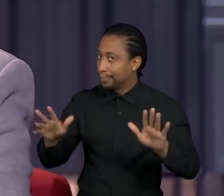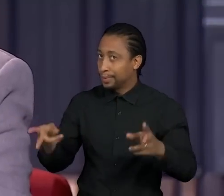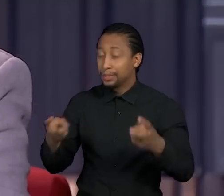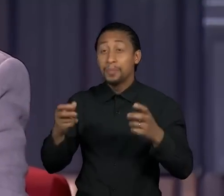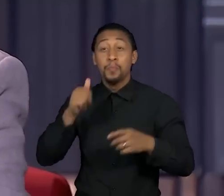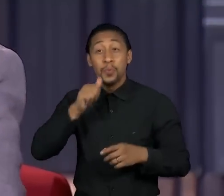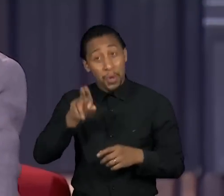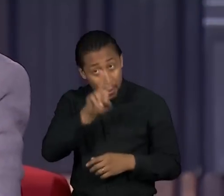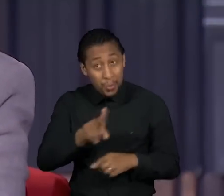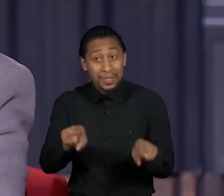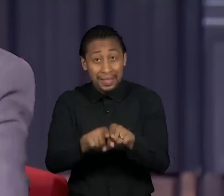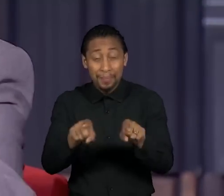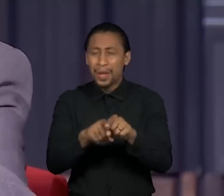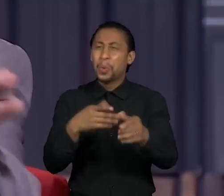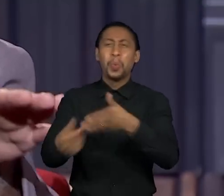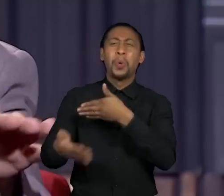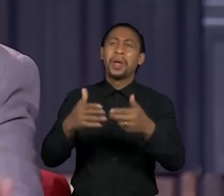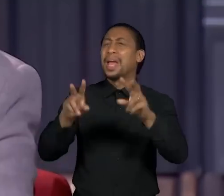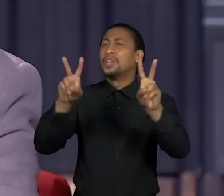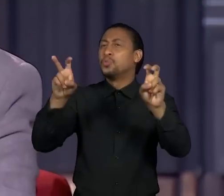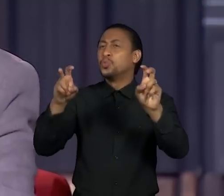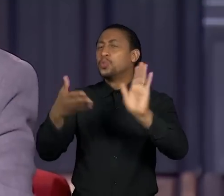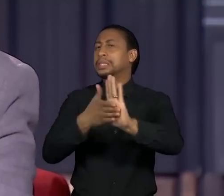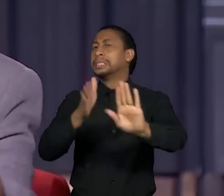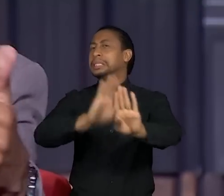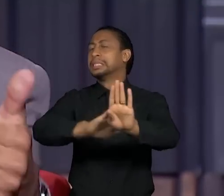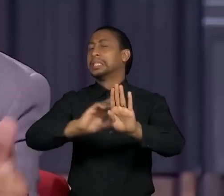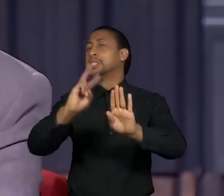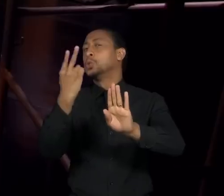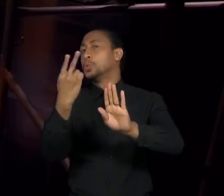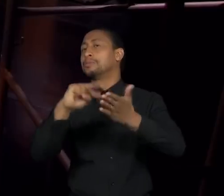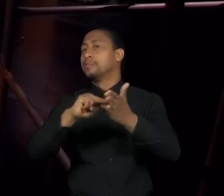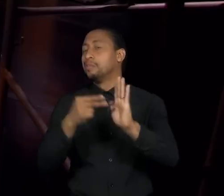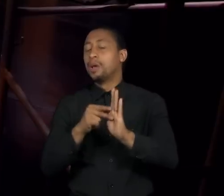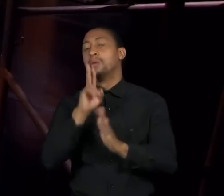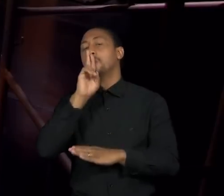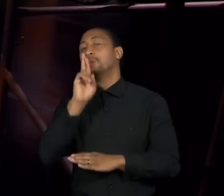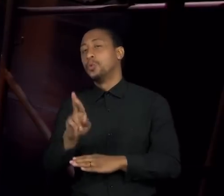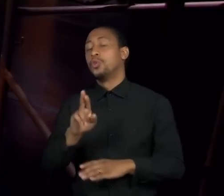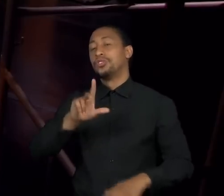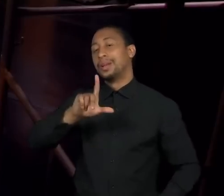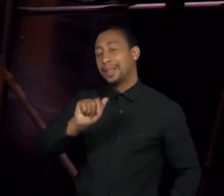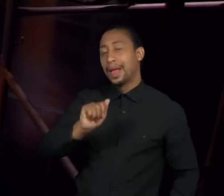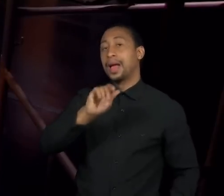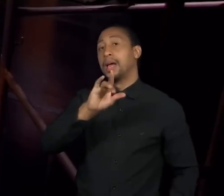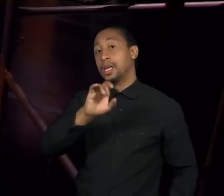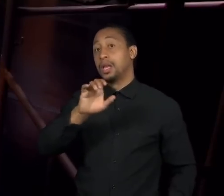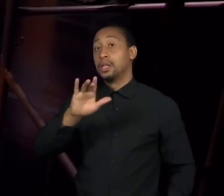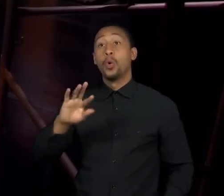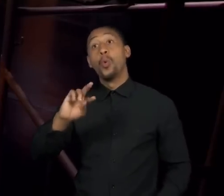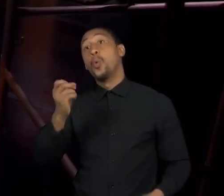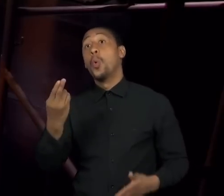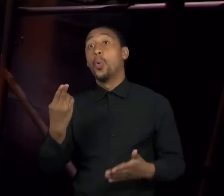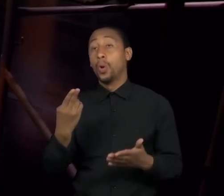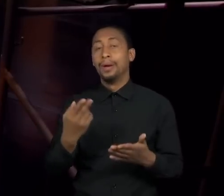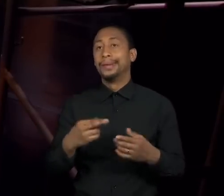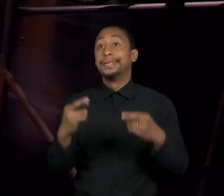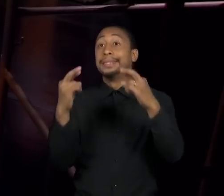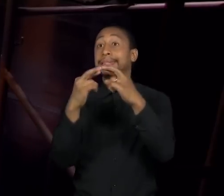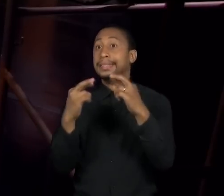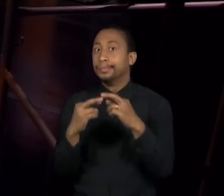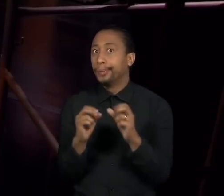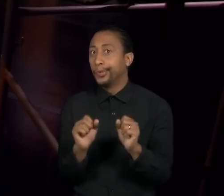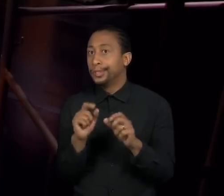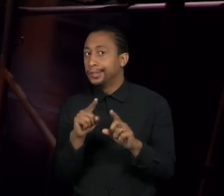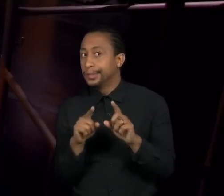mulher usa isso lá. Qualquer coisa que tem duplo sentido, a galera responde com lá ele. Ou qualquer coisa que rime com algo que possa